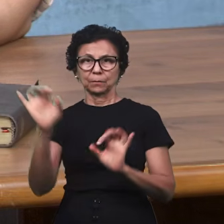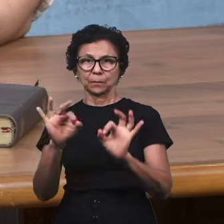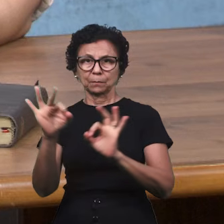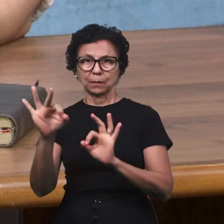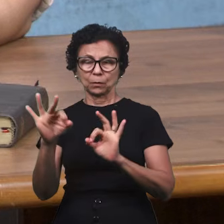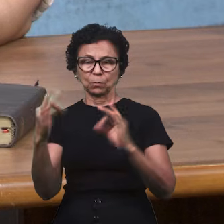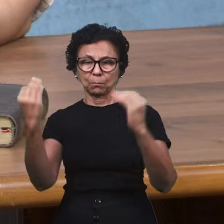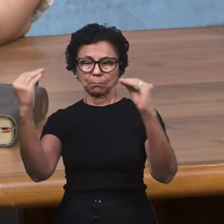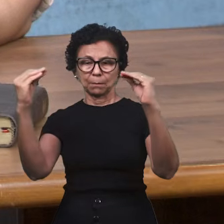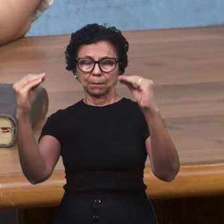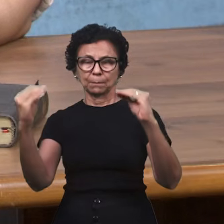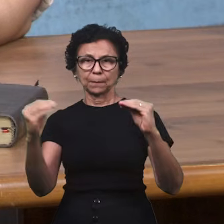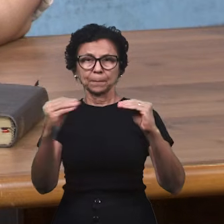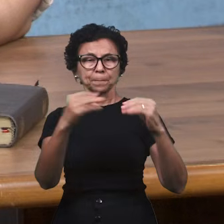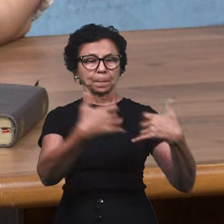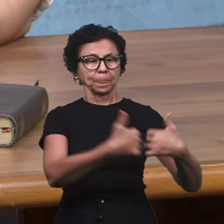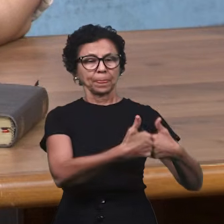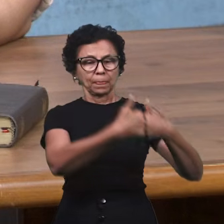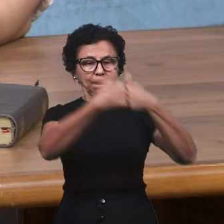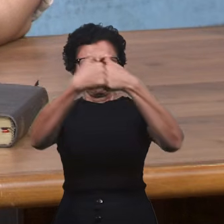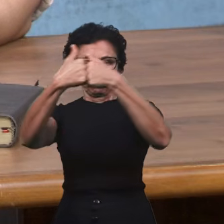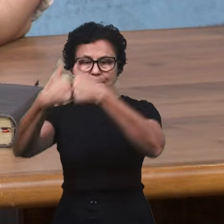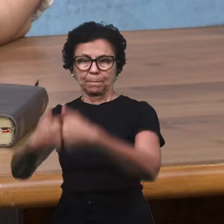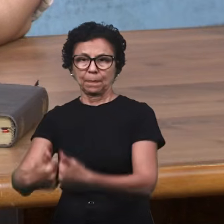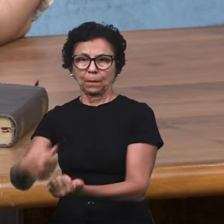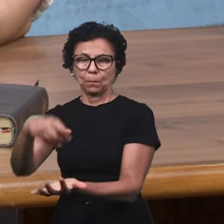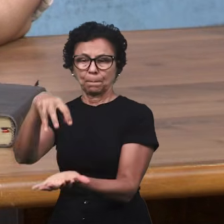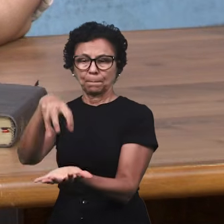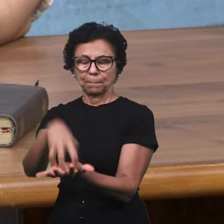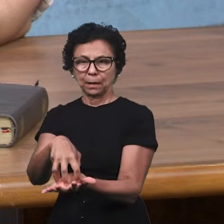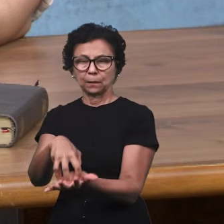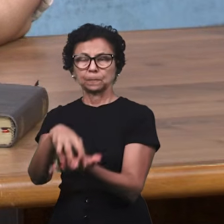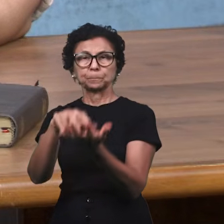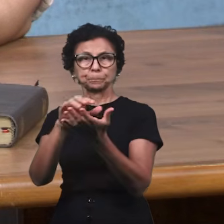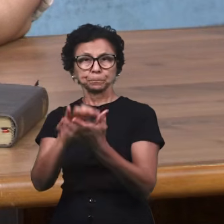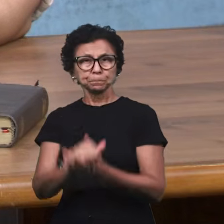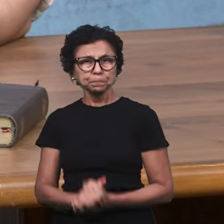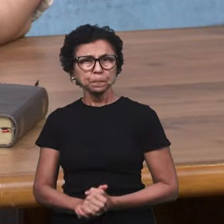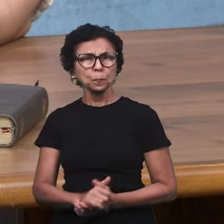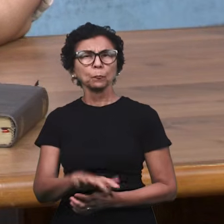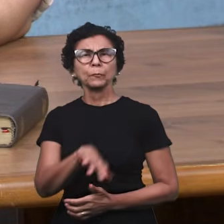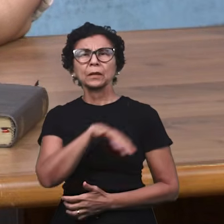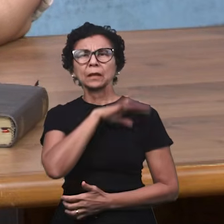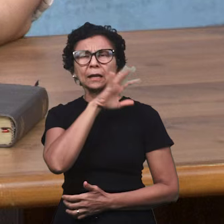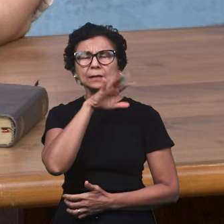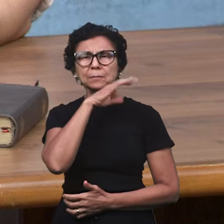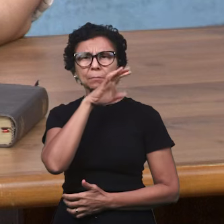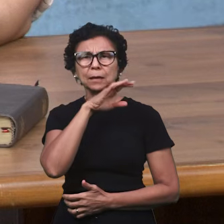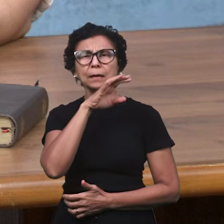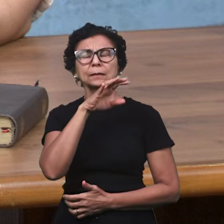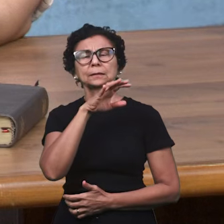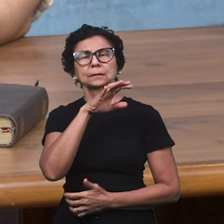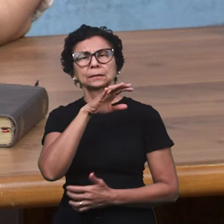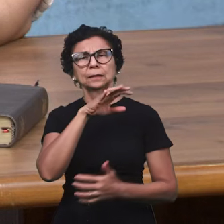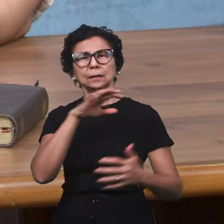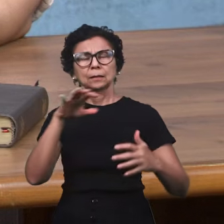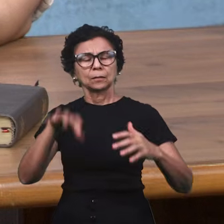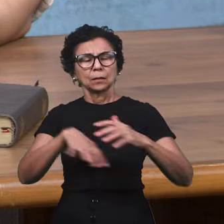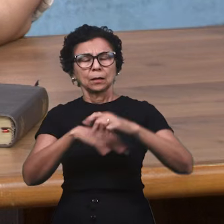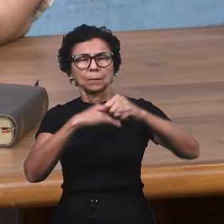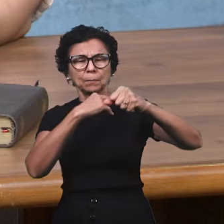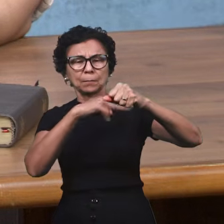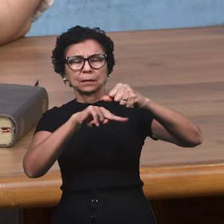e ofereceram holocaustos e sacrifícios pacíficos perante Deus.